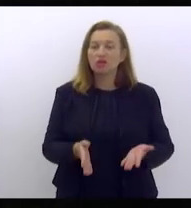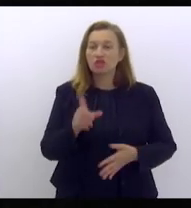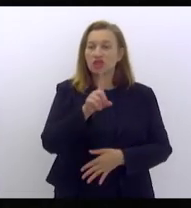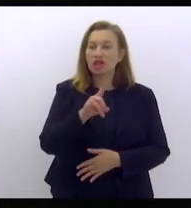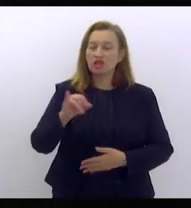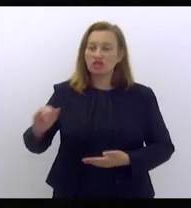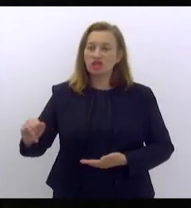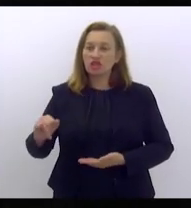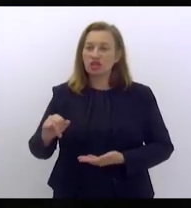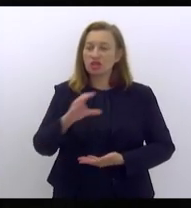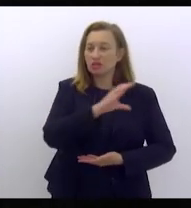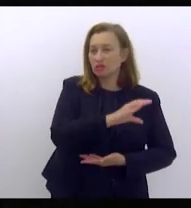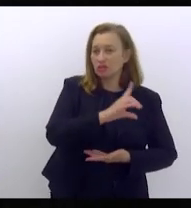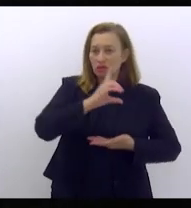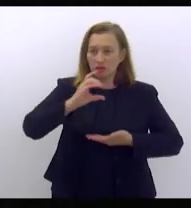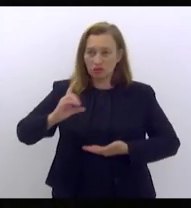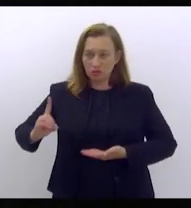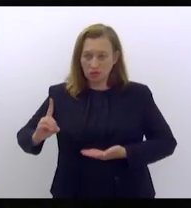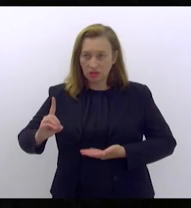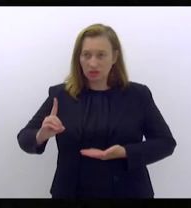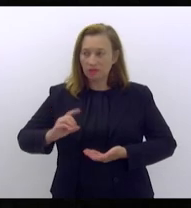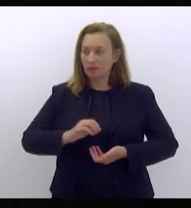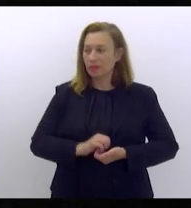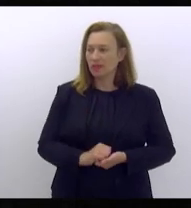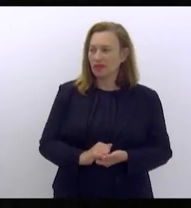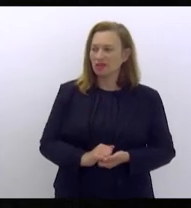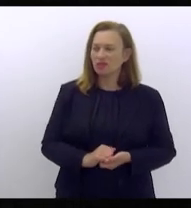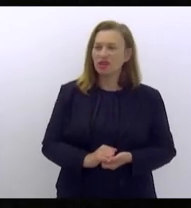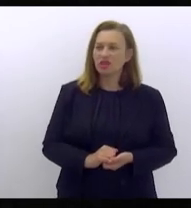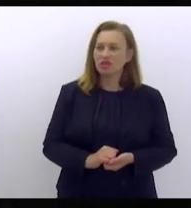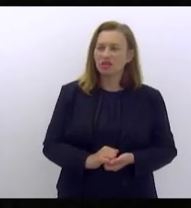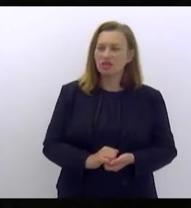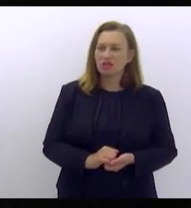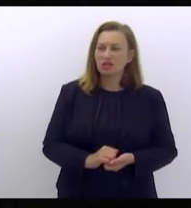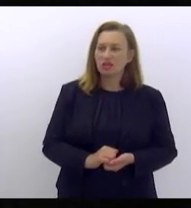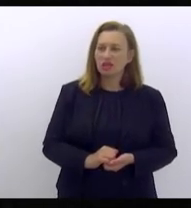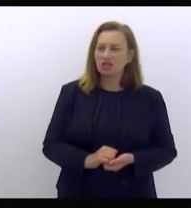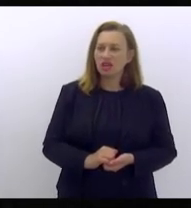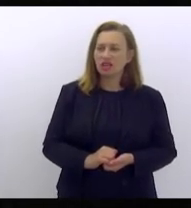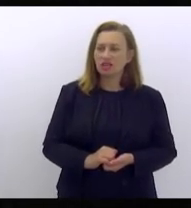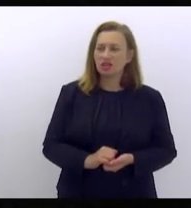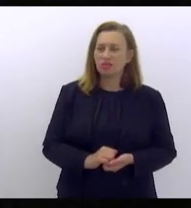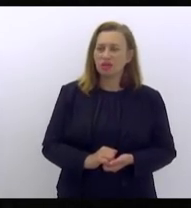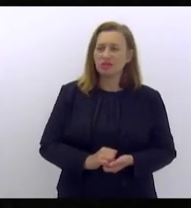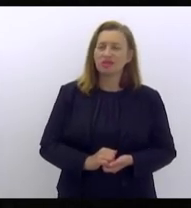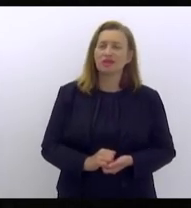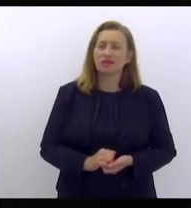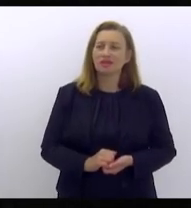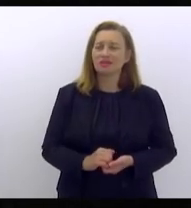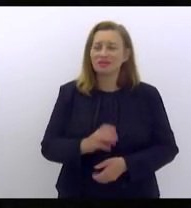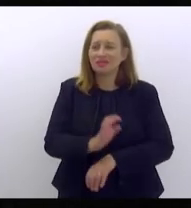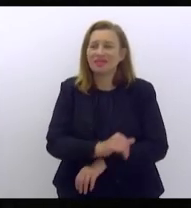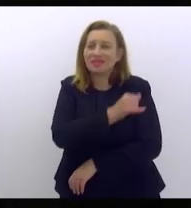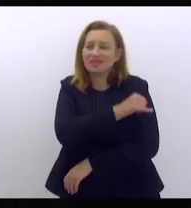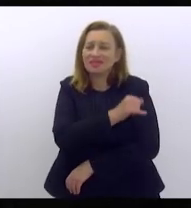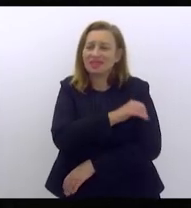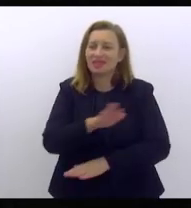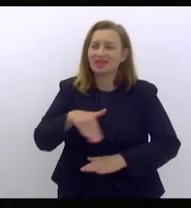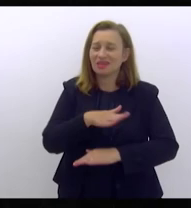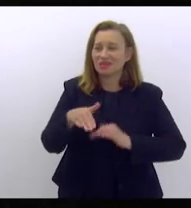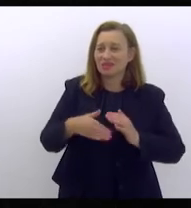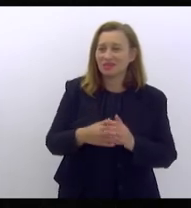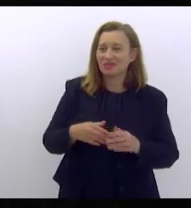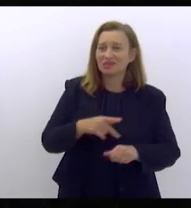Damião, que é um evento, é uma atividade cultural, não apenas do Estado do Rio de Janeiro, mas de todo o país. Fica